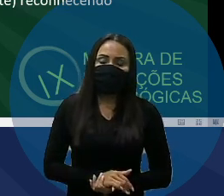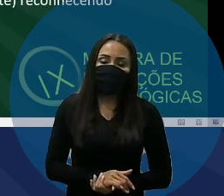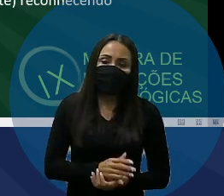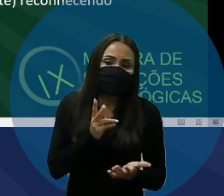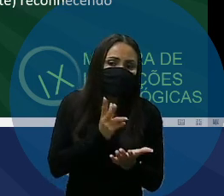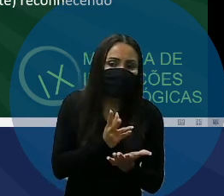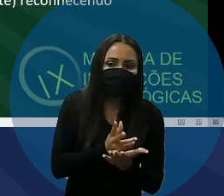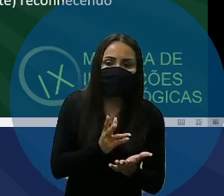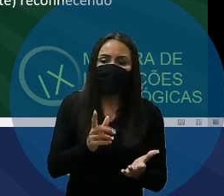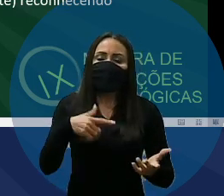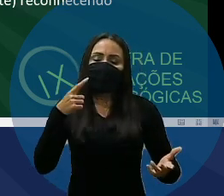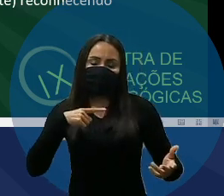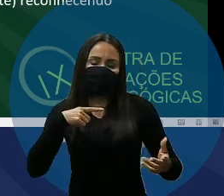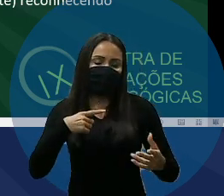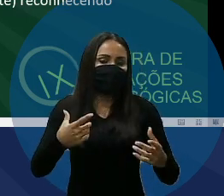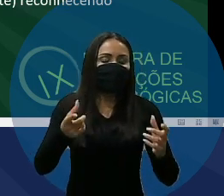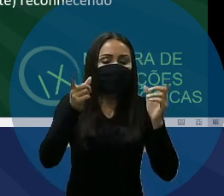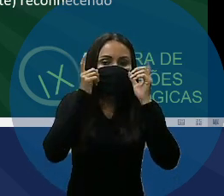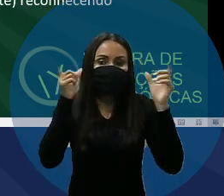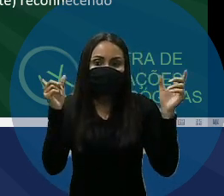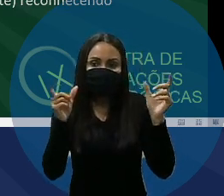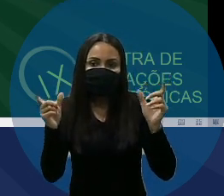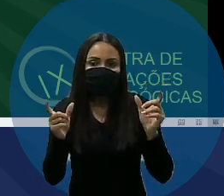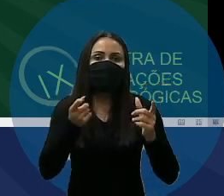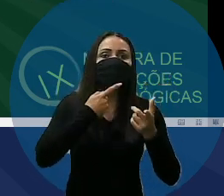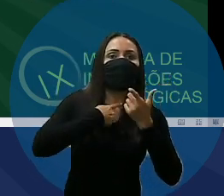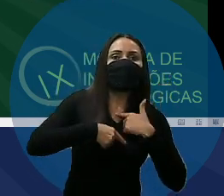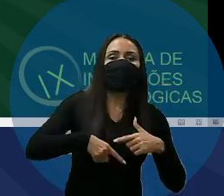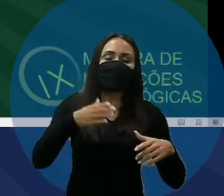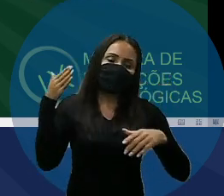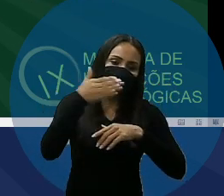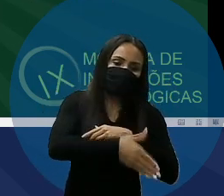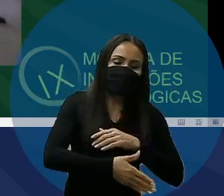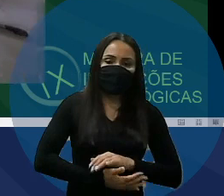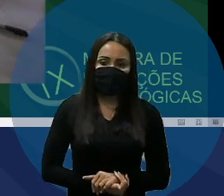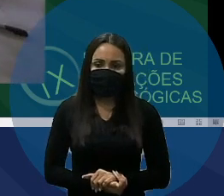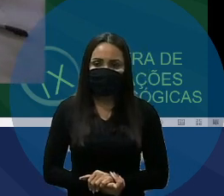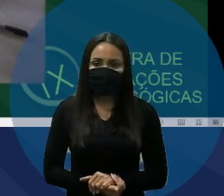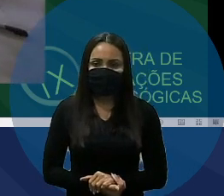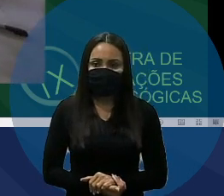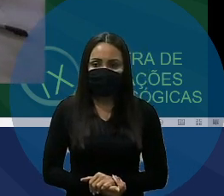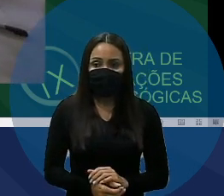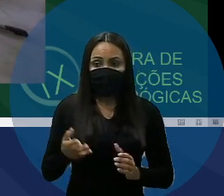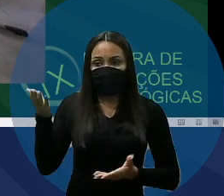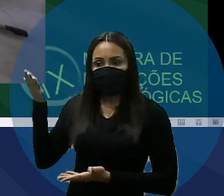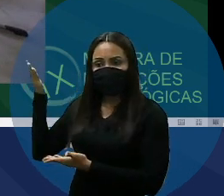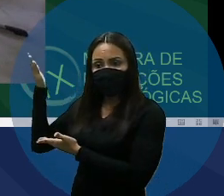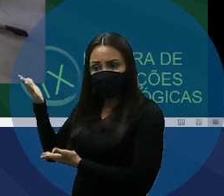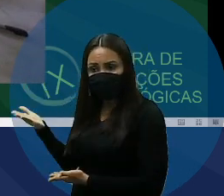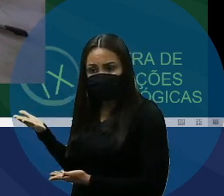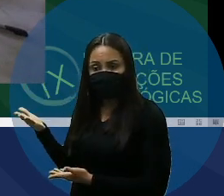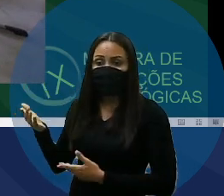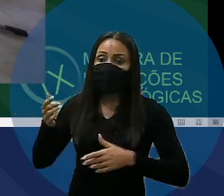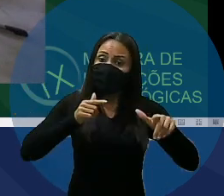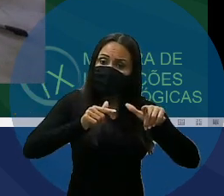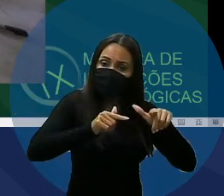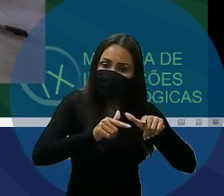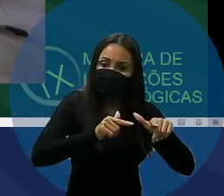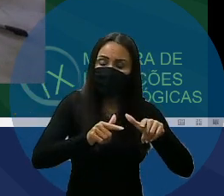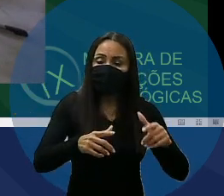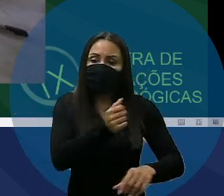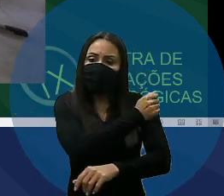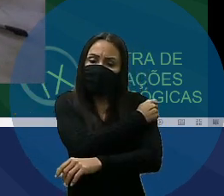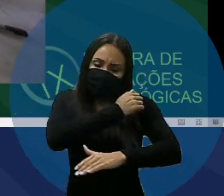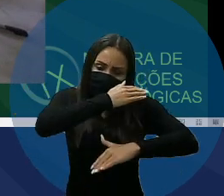alunos têm maior interesse em participar. Então, as evidências no nosso trabalho, está os alunos